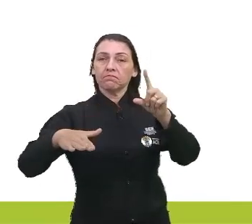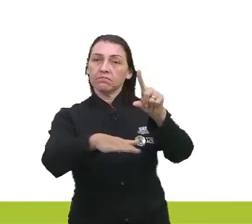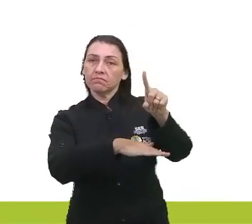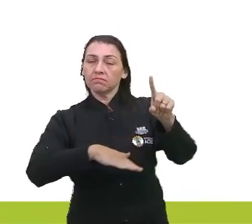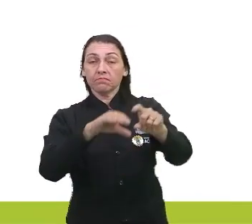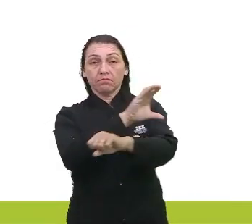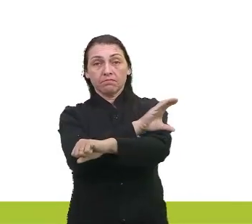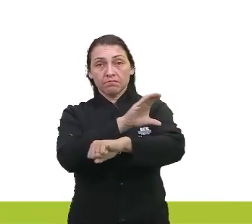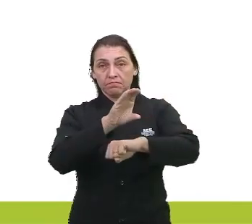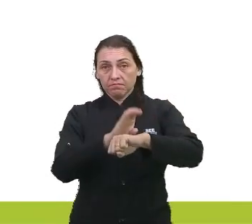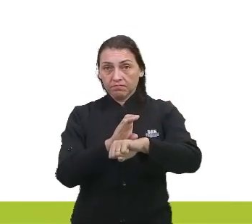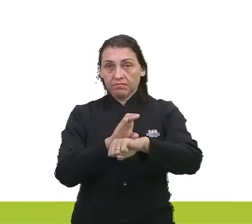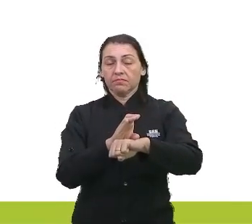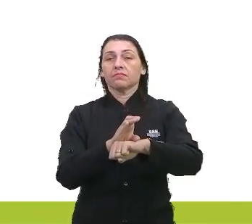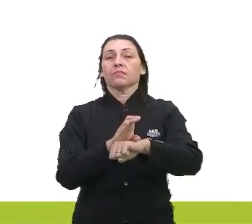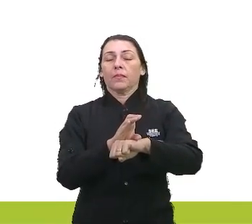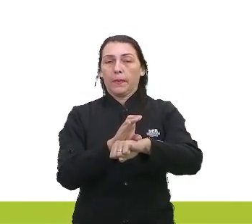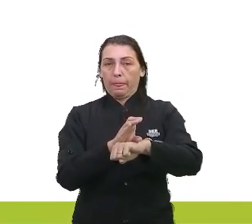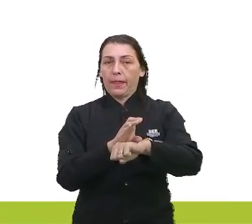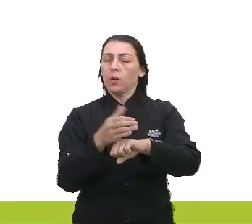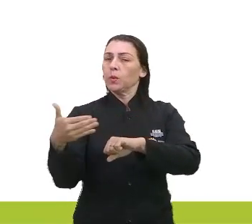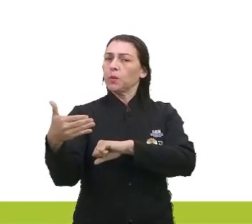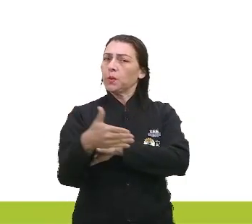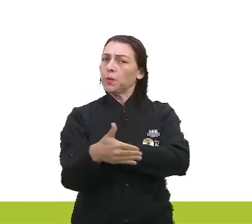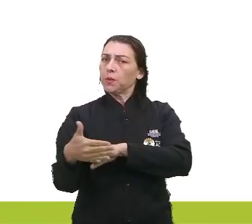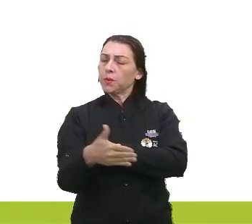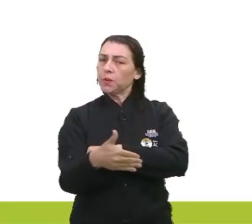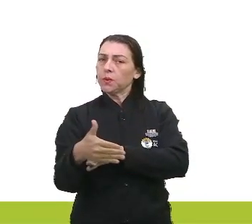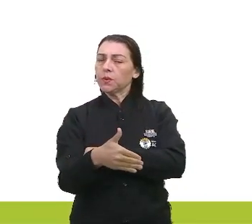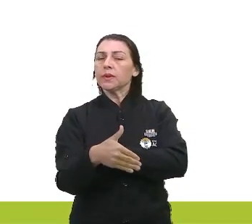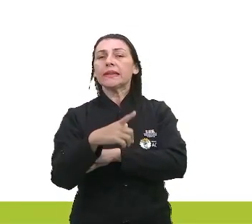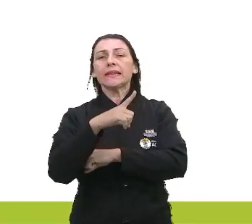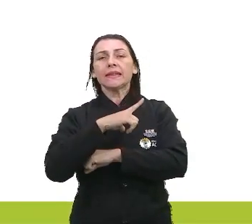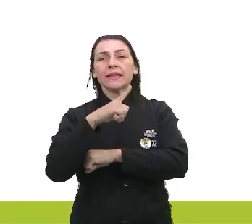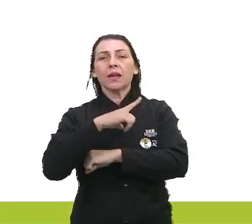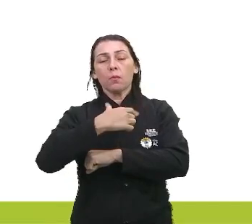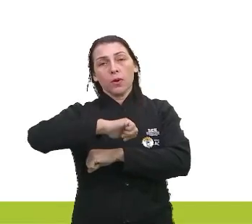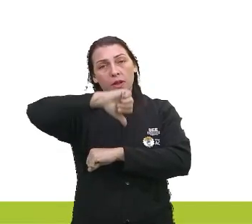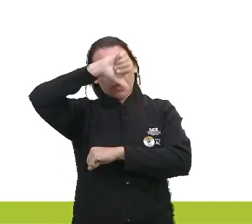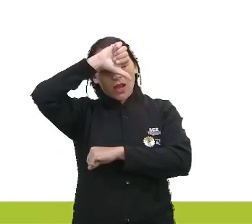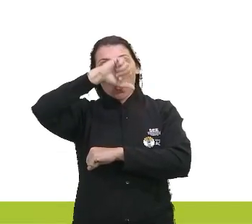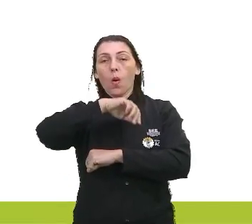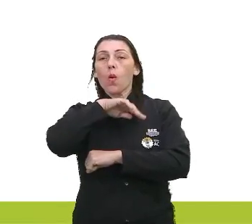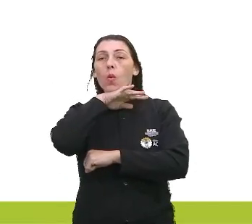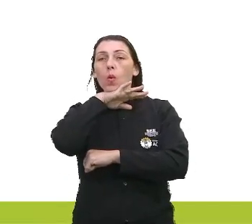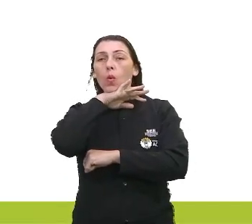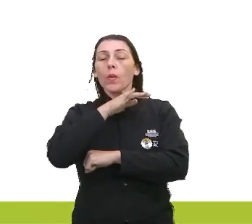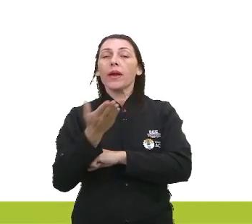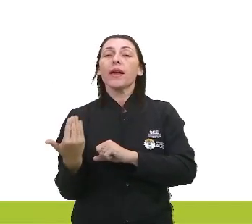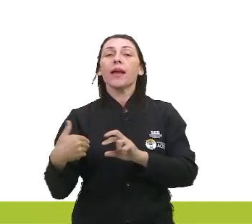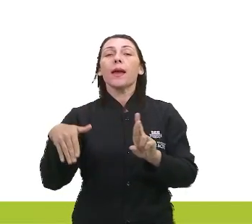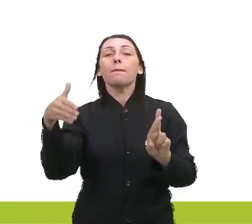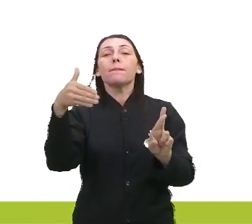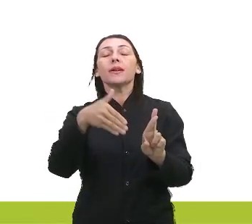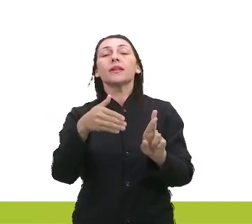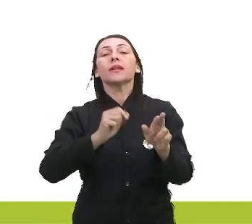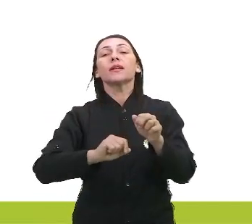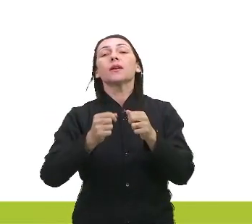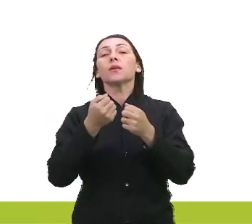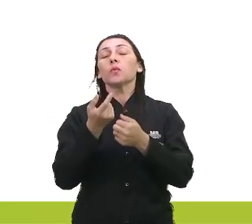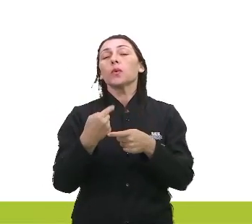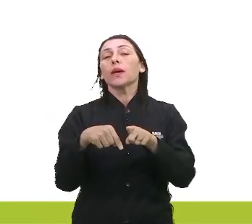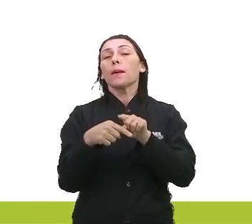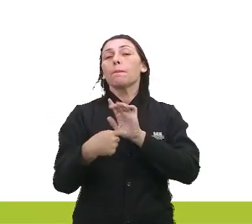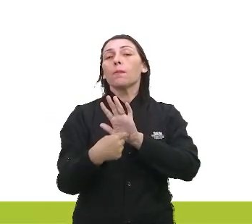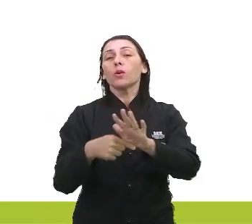e culturais, essas são frequentemente ofuscadas por estereótipos negativos. Representações positivas incluem